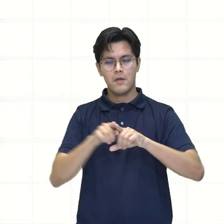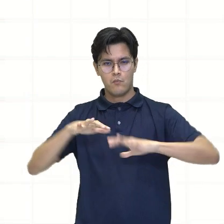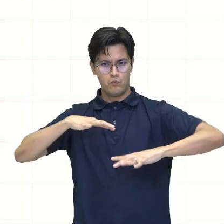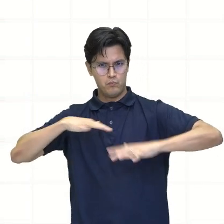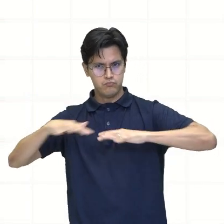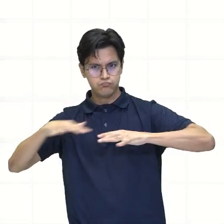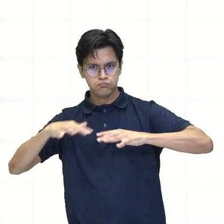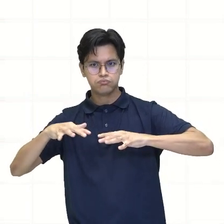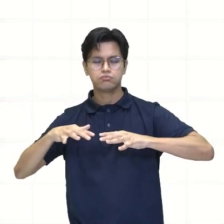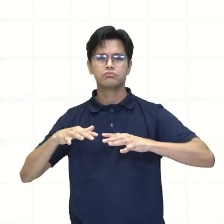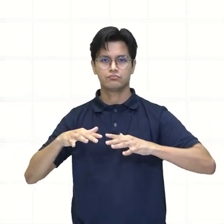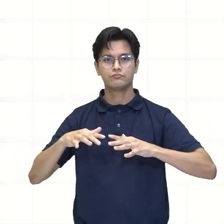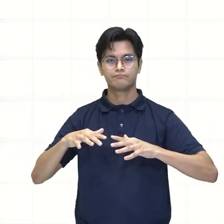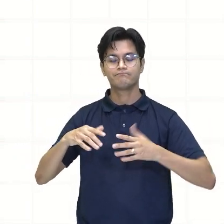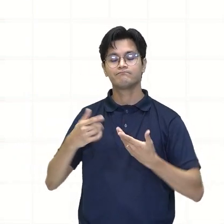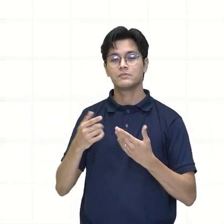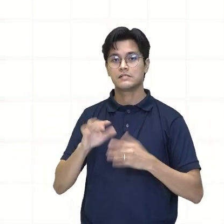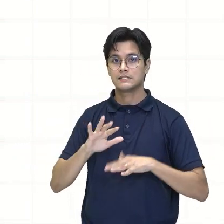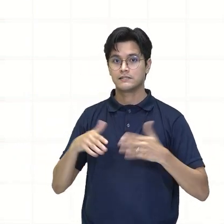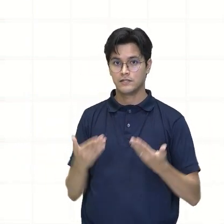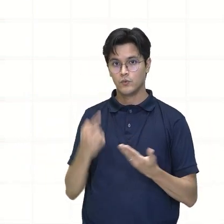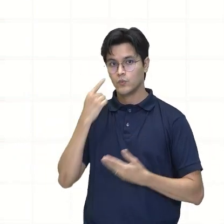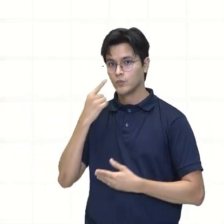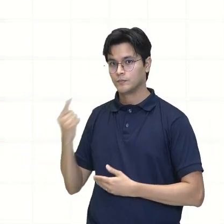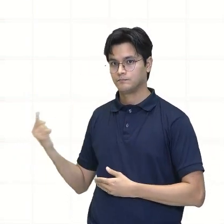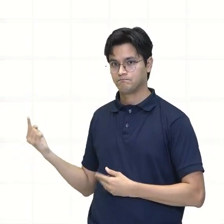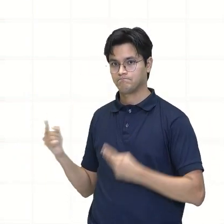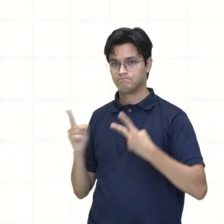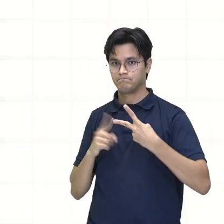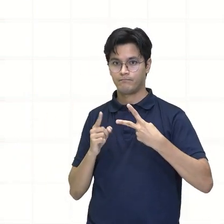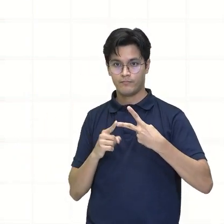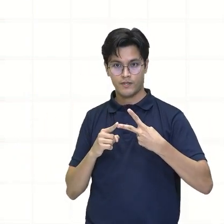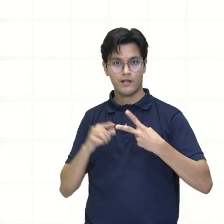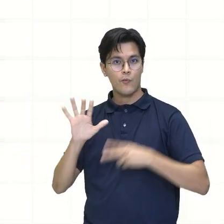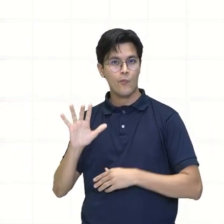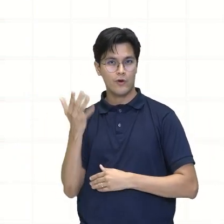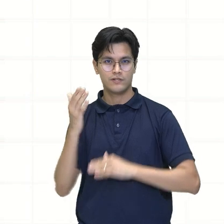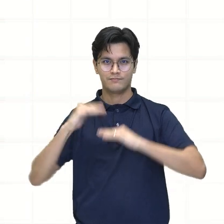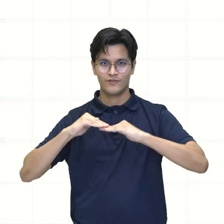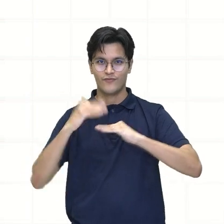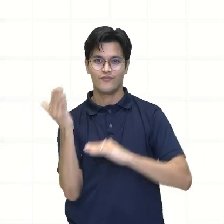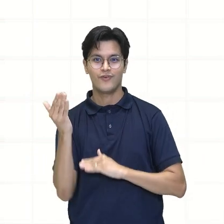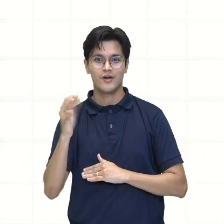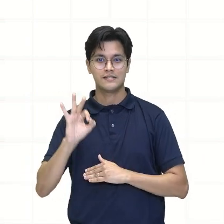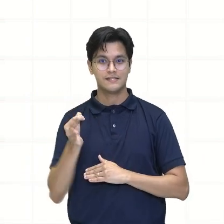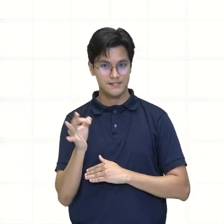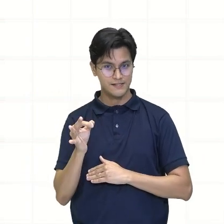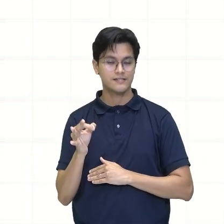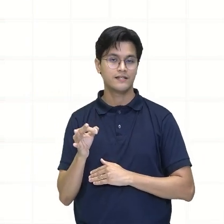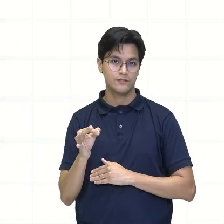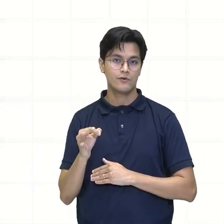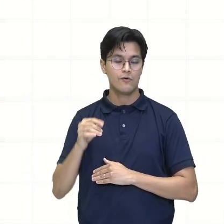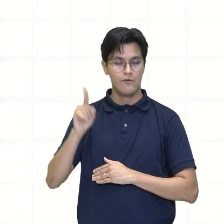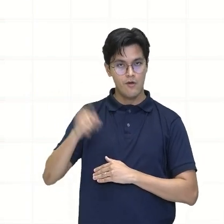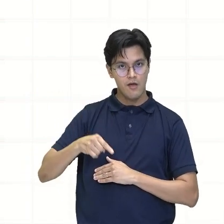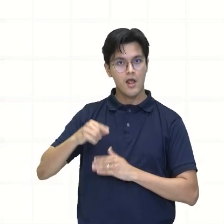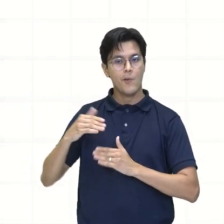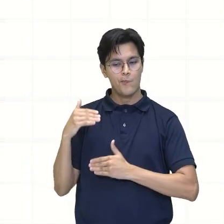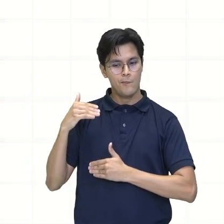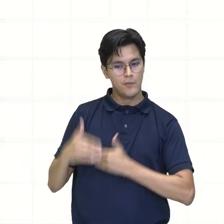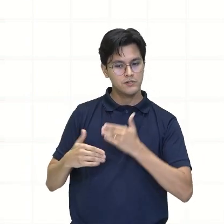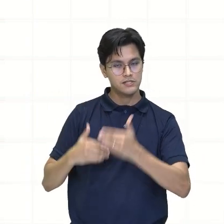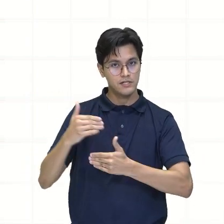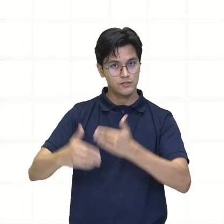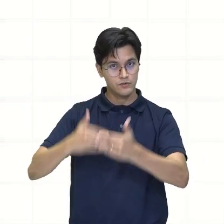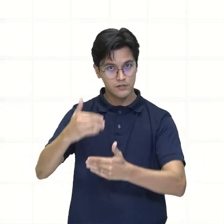são aqui os elementos, os acontecimentos externos, que são justamente esses processos erosivos, tá